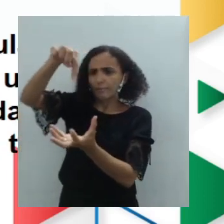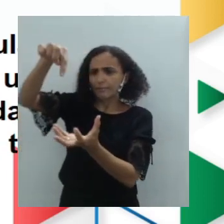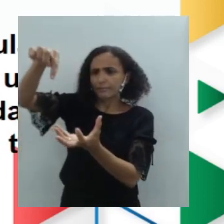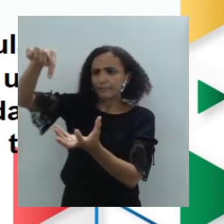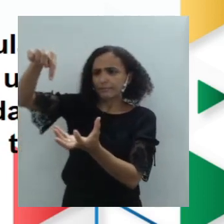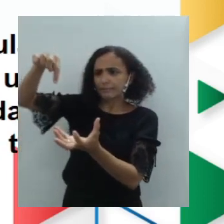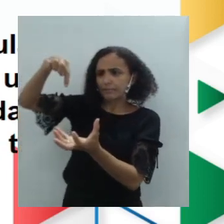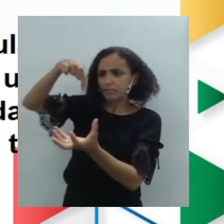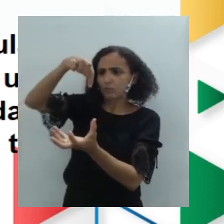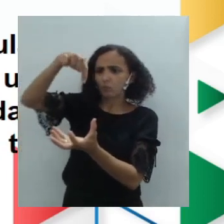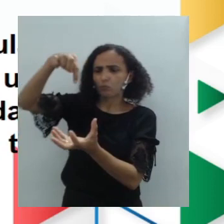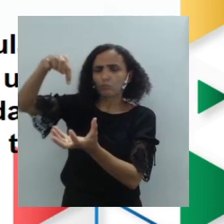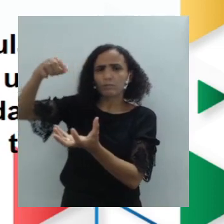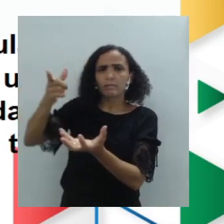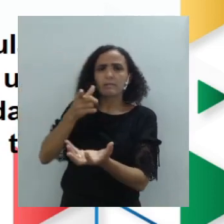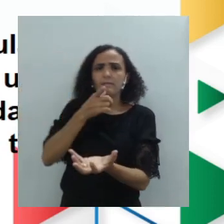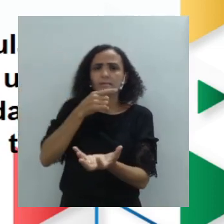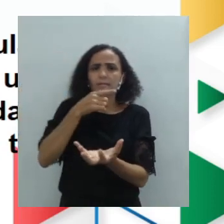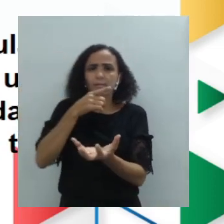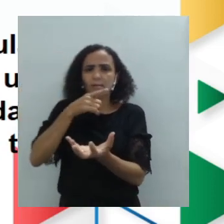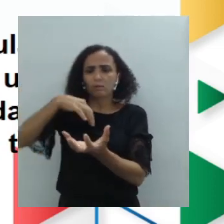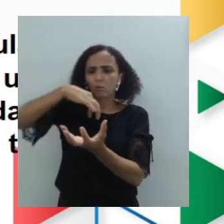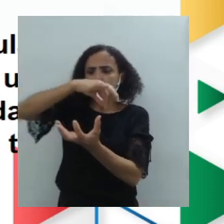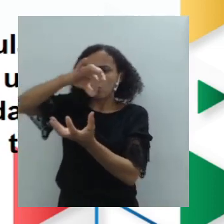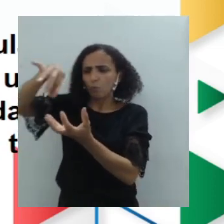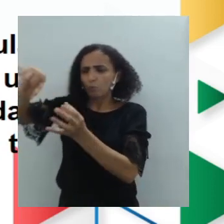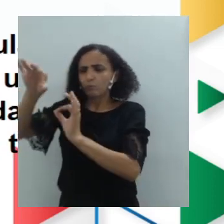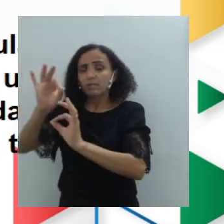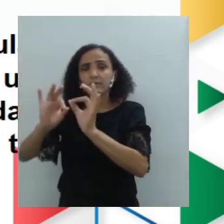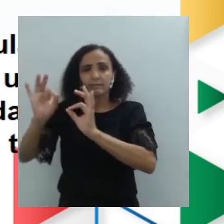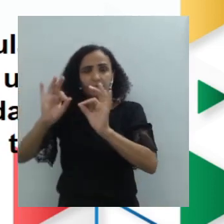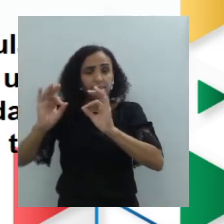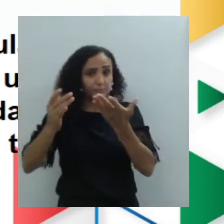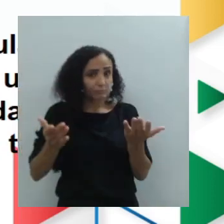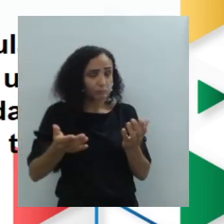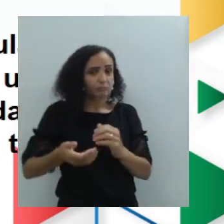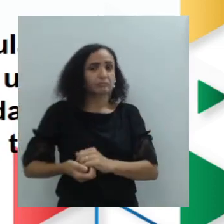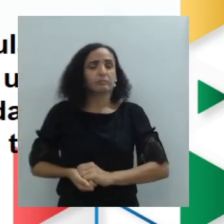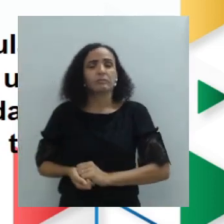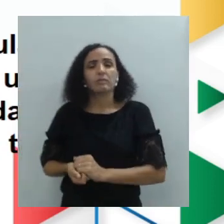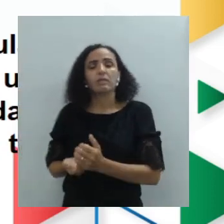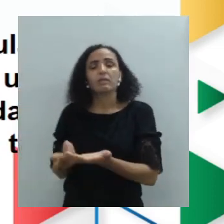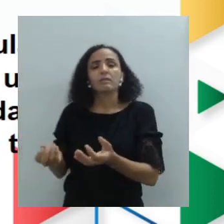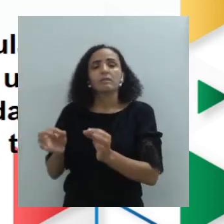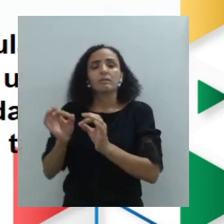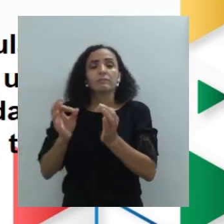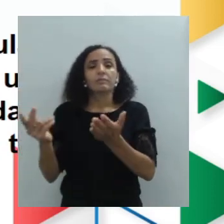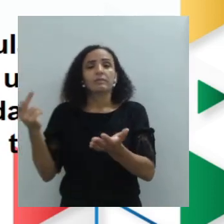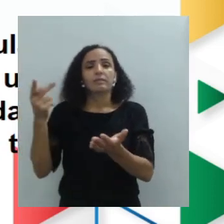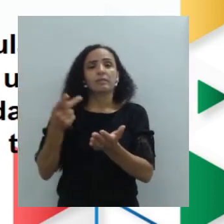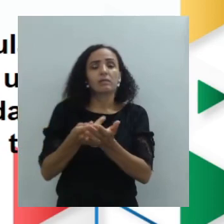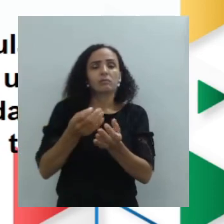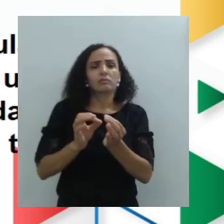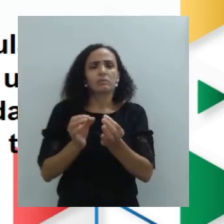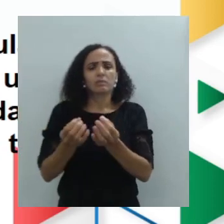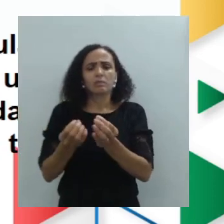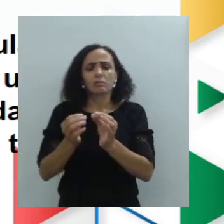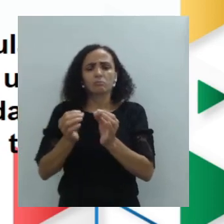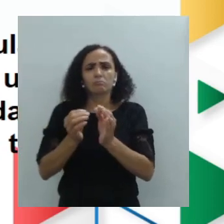Água, não é? Que a sua maior composição é em água. Até as moléculas complexas como proteínas que possuem